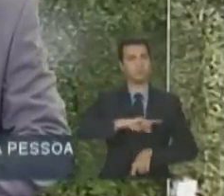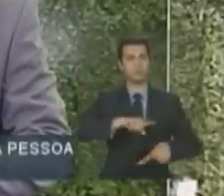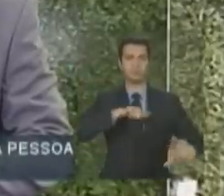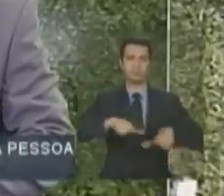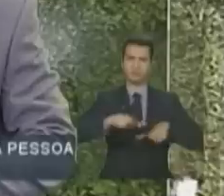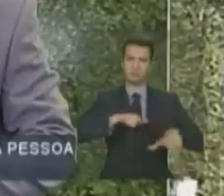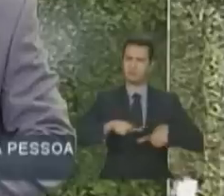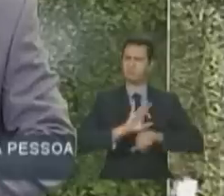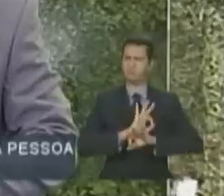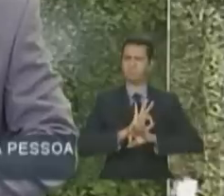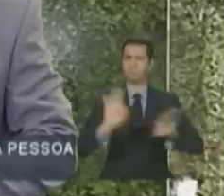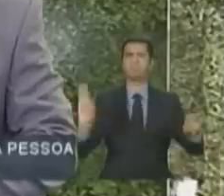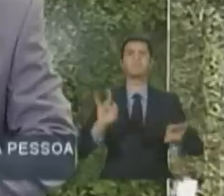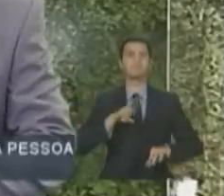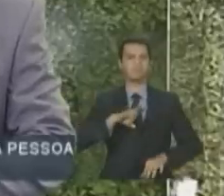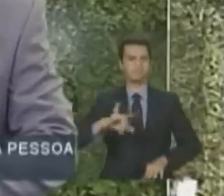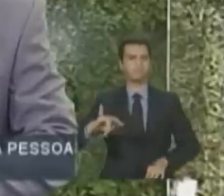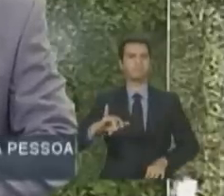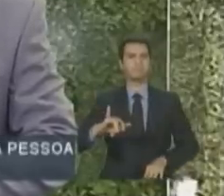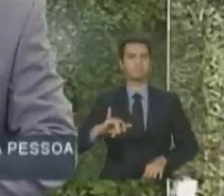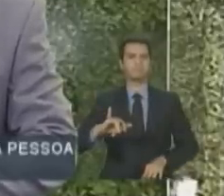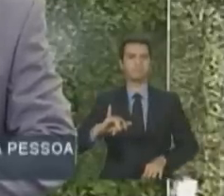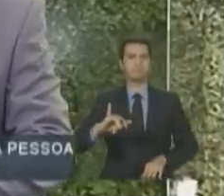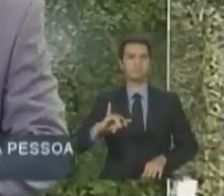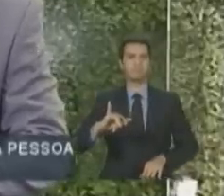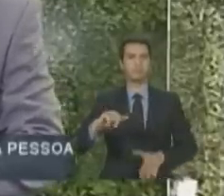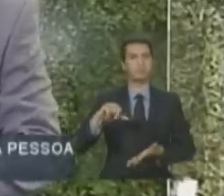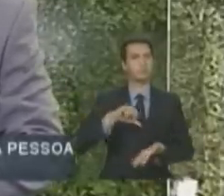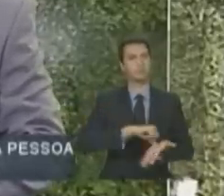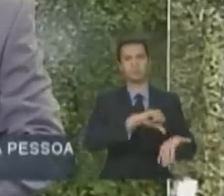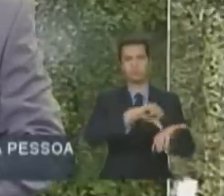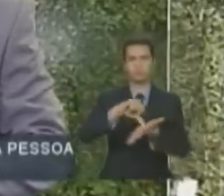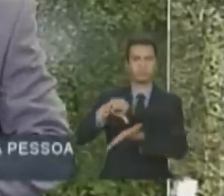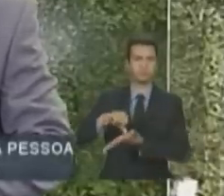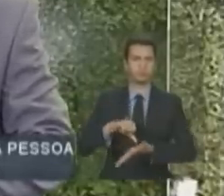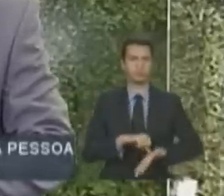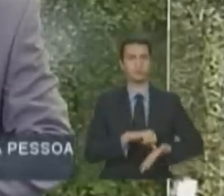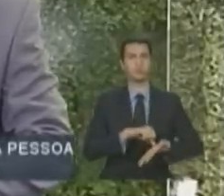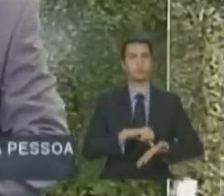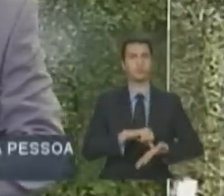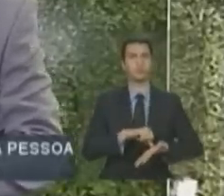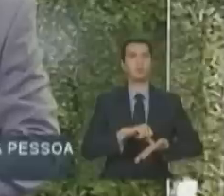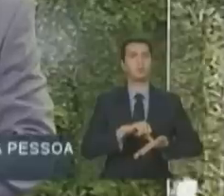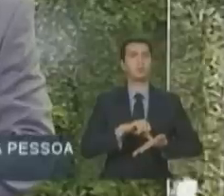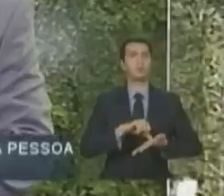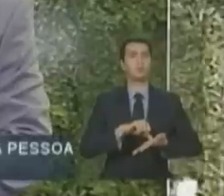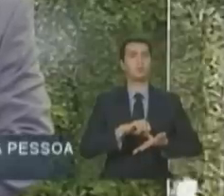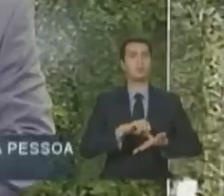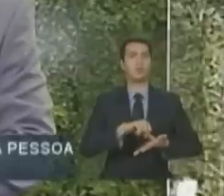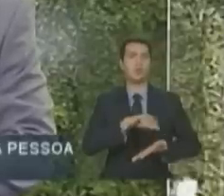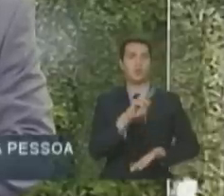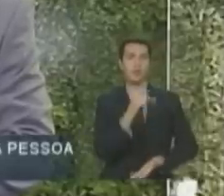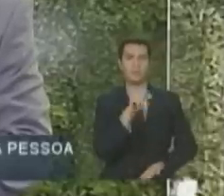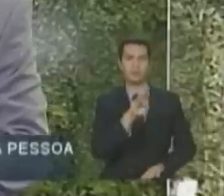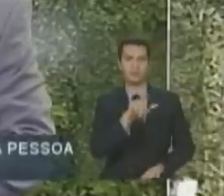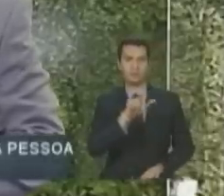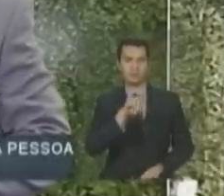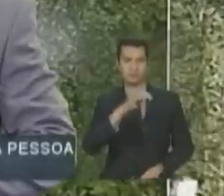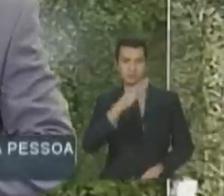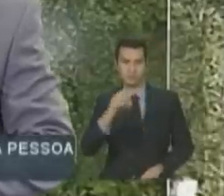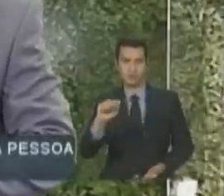trabalho de excelência, né, dos centros de habilitação e reabilitação, que nós teremos